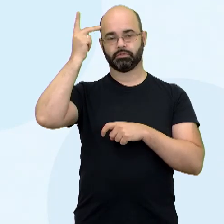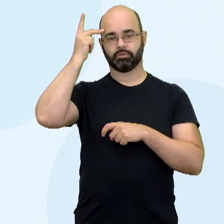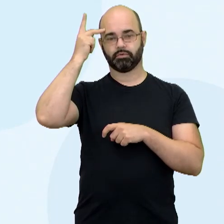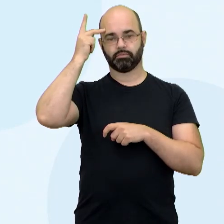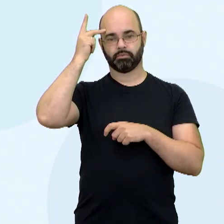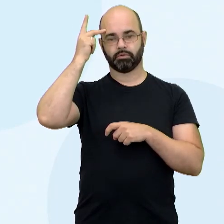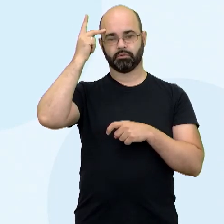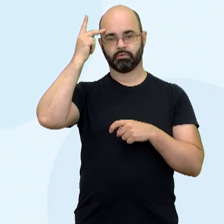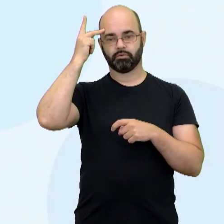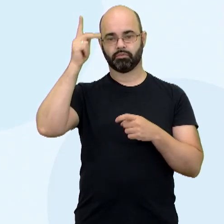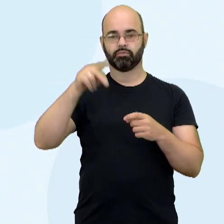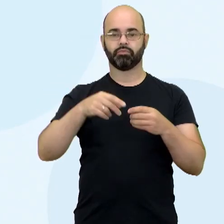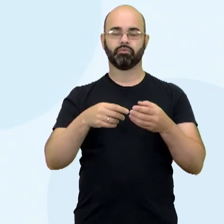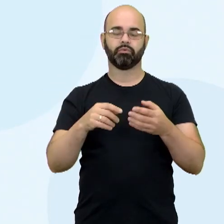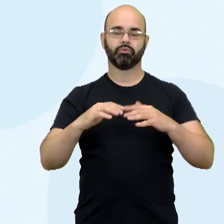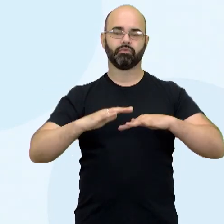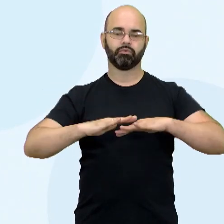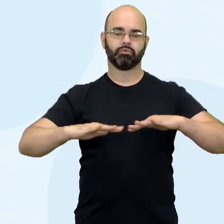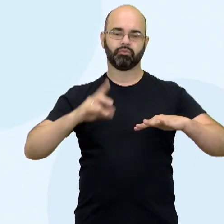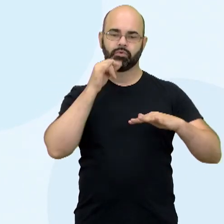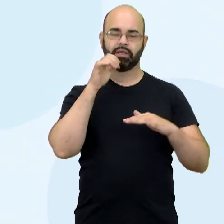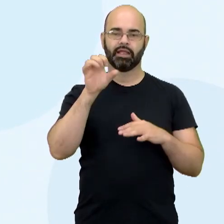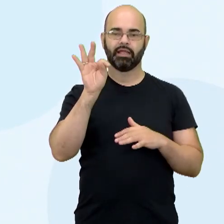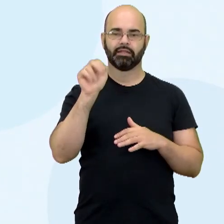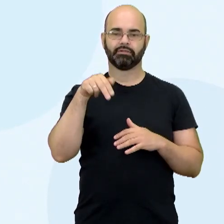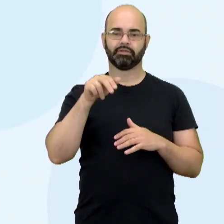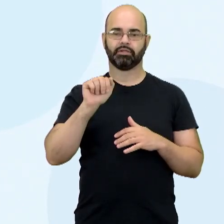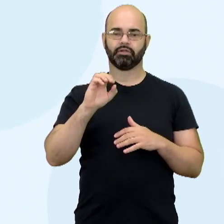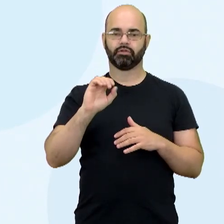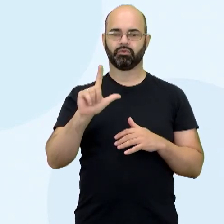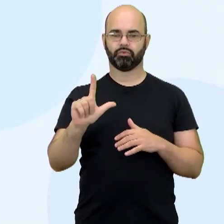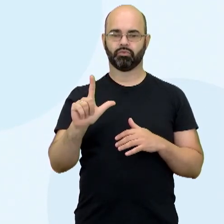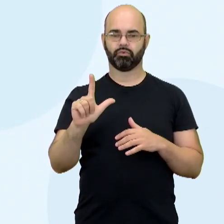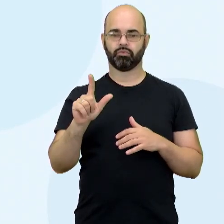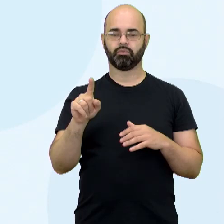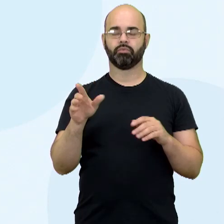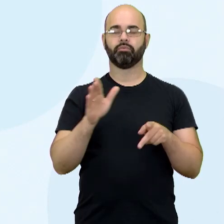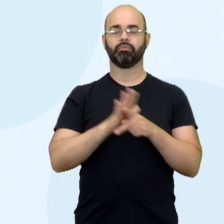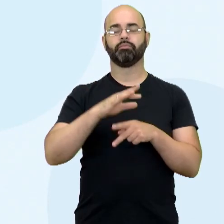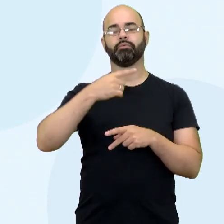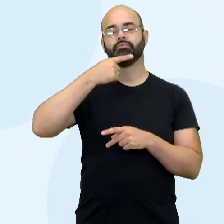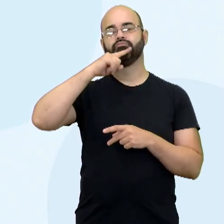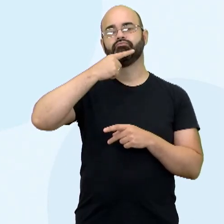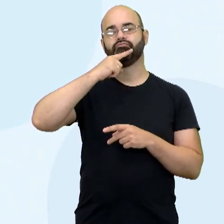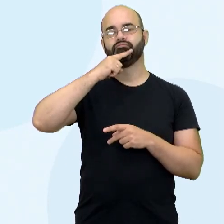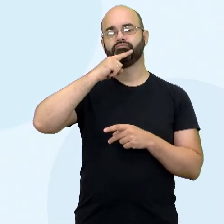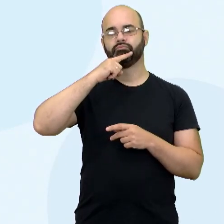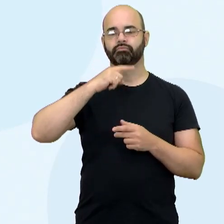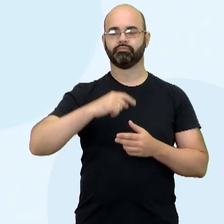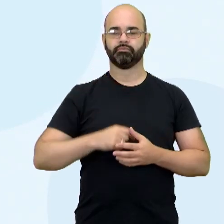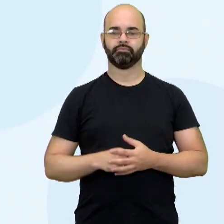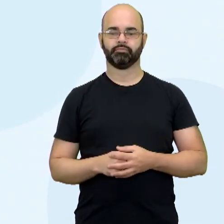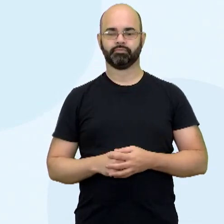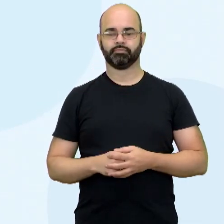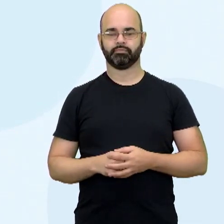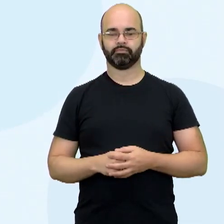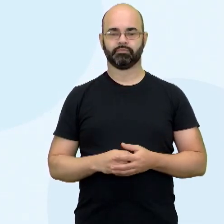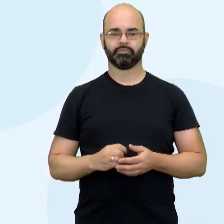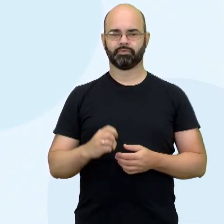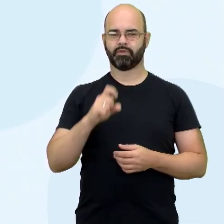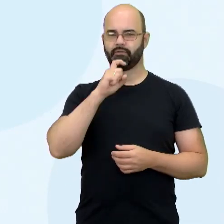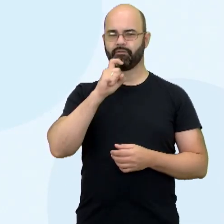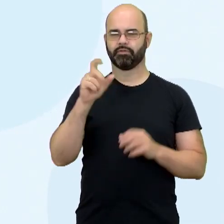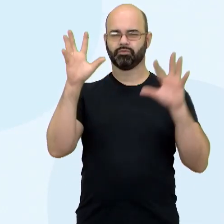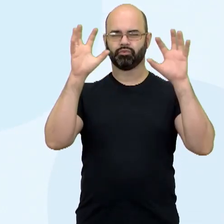sucroenergético, né, a produção aí do etanol e, né, proveniente aí da cana-de-açúcar. Então nós temos aí na verde escura a